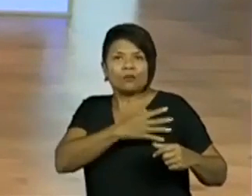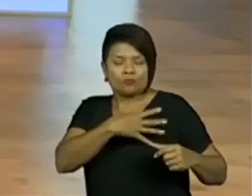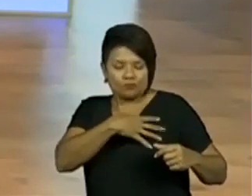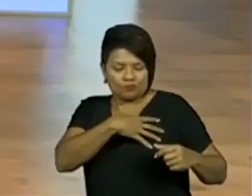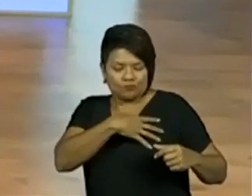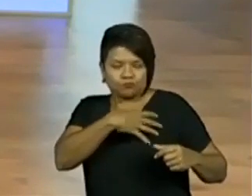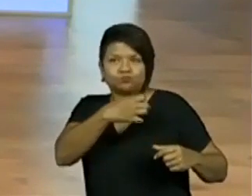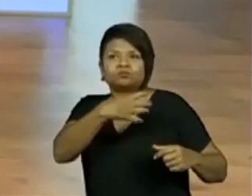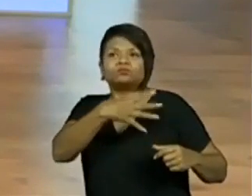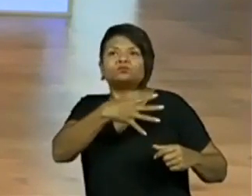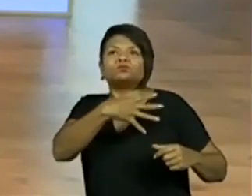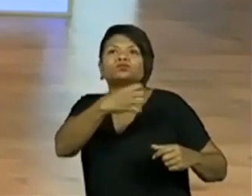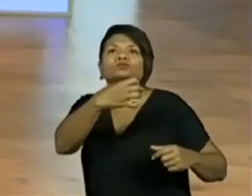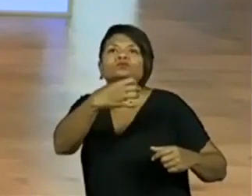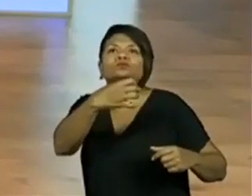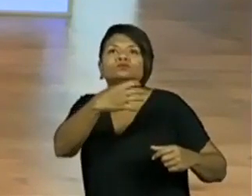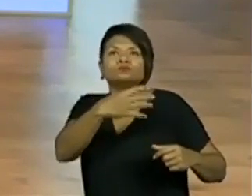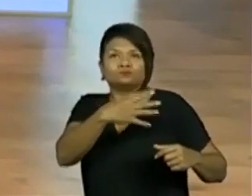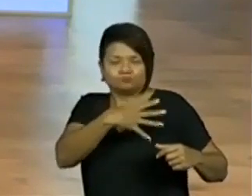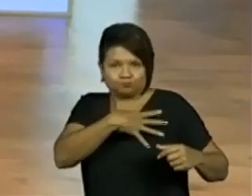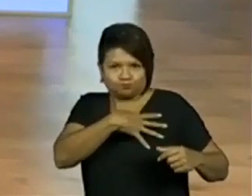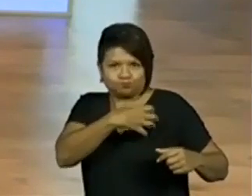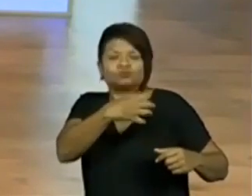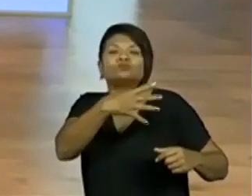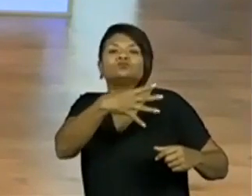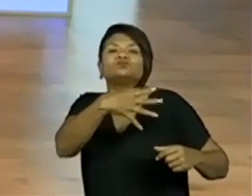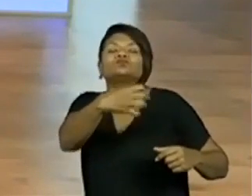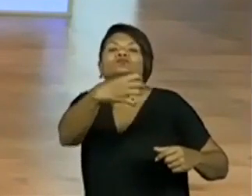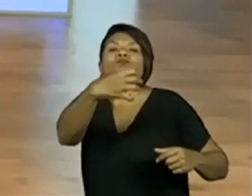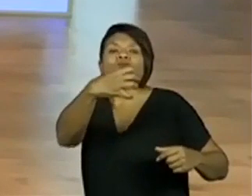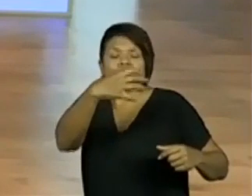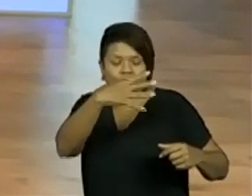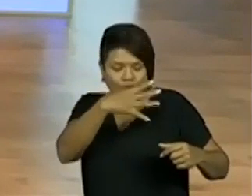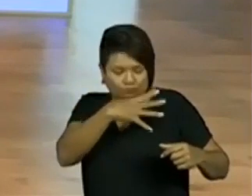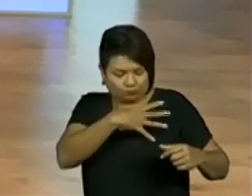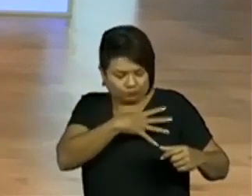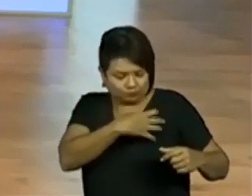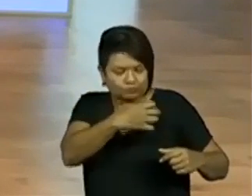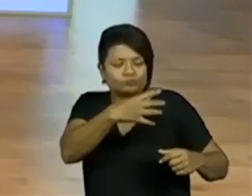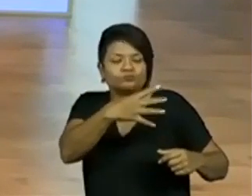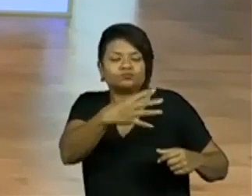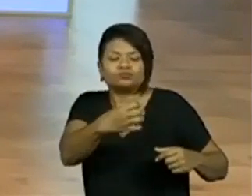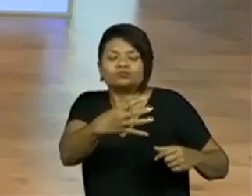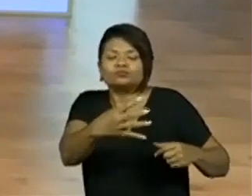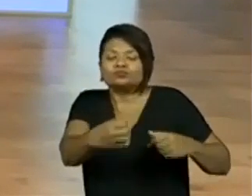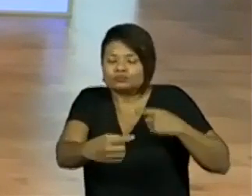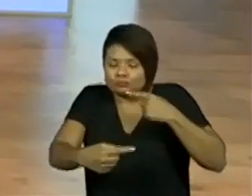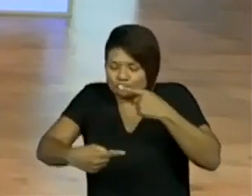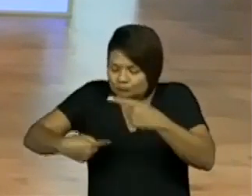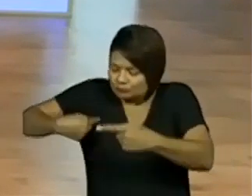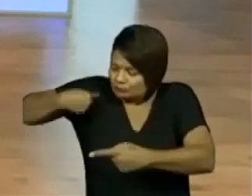E o coração da história atravessa os tempos guardado na memória dos povos,